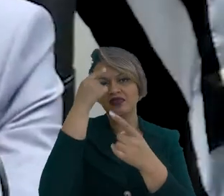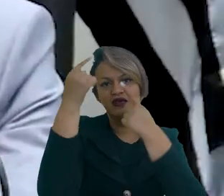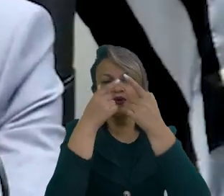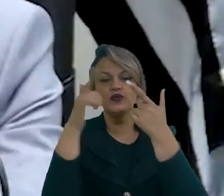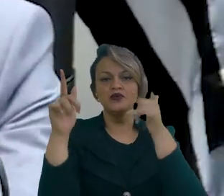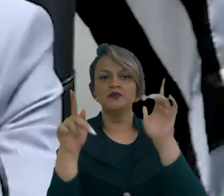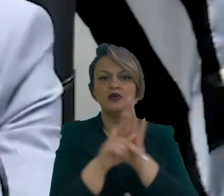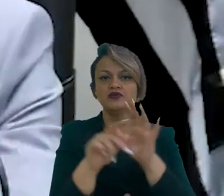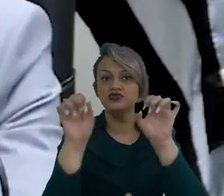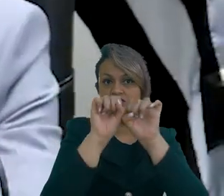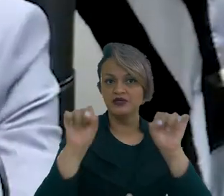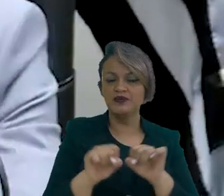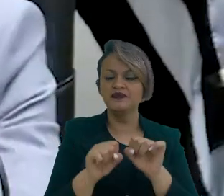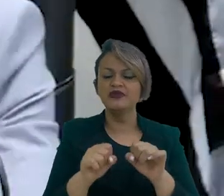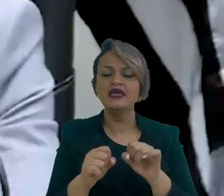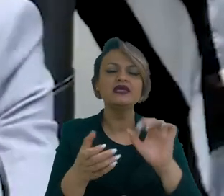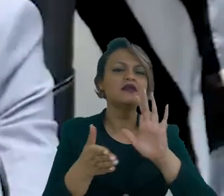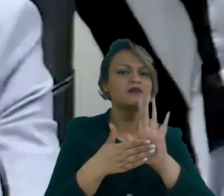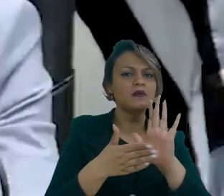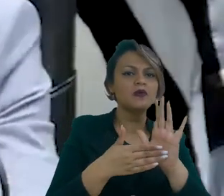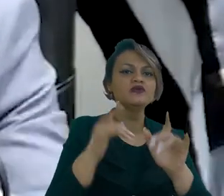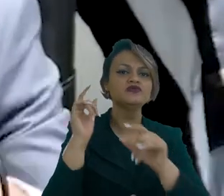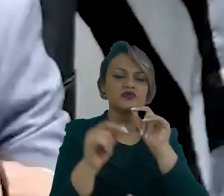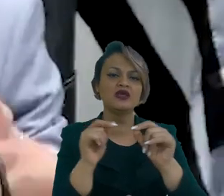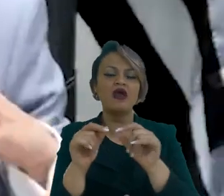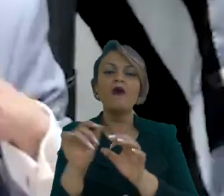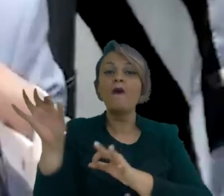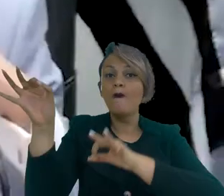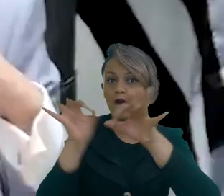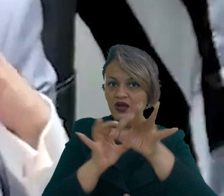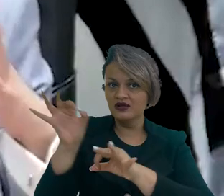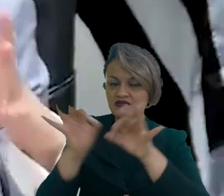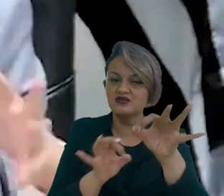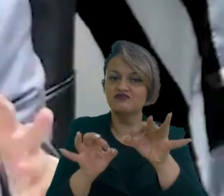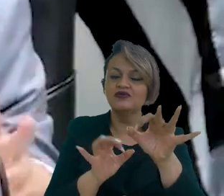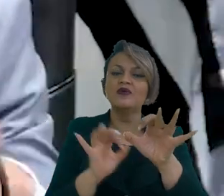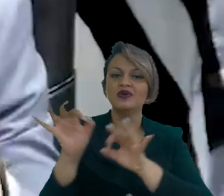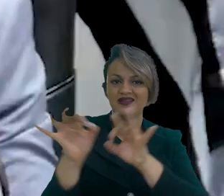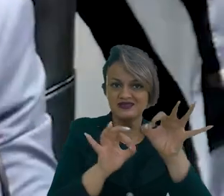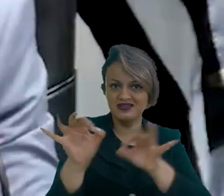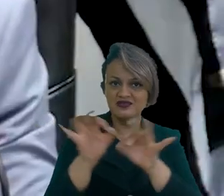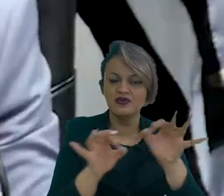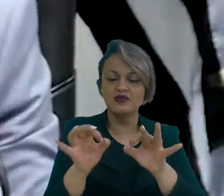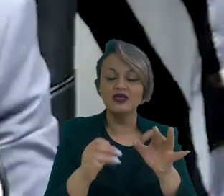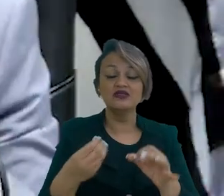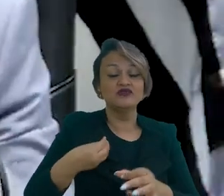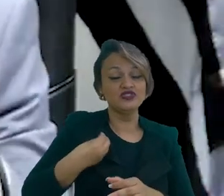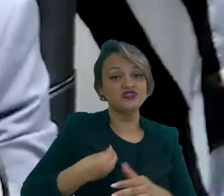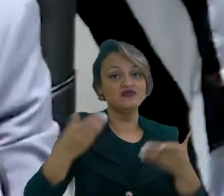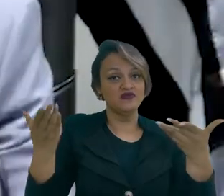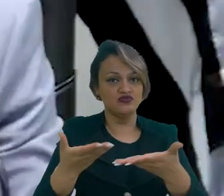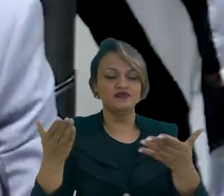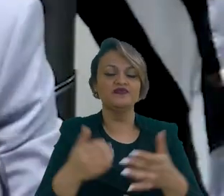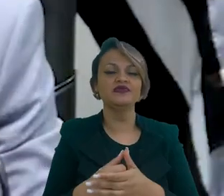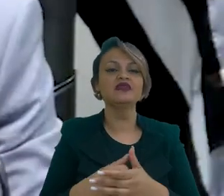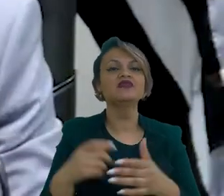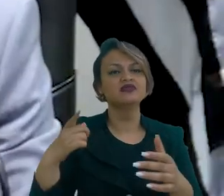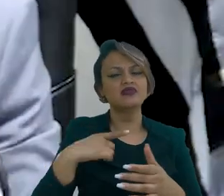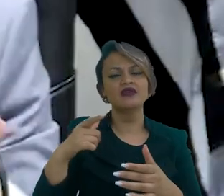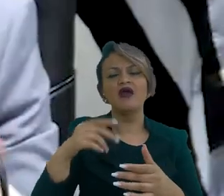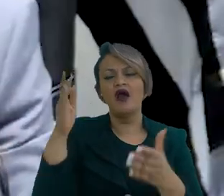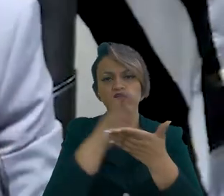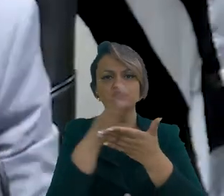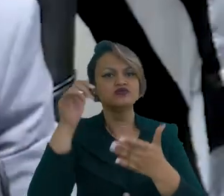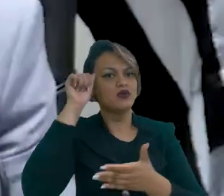e também conceitos em sistema e eles propuseram uma forma de organização é isso que nós estamos vivendo hoje